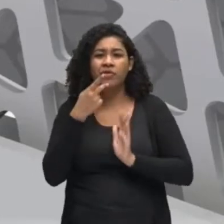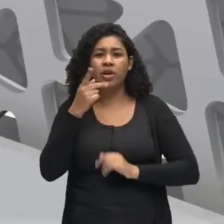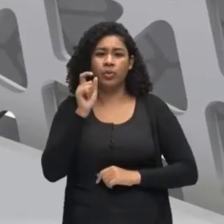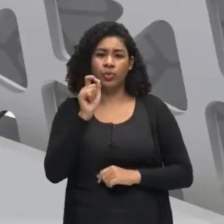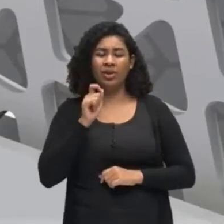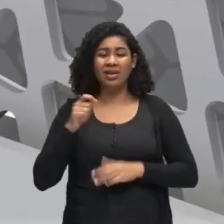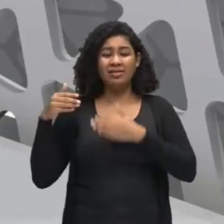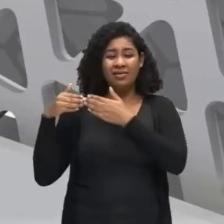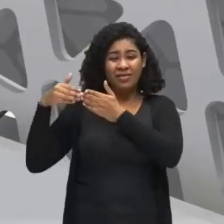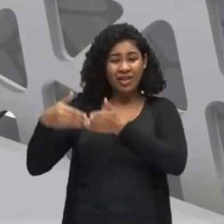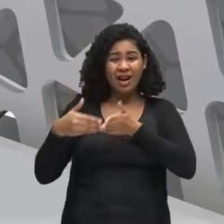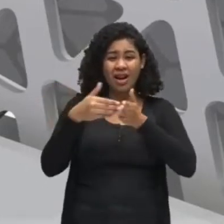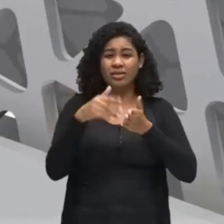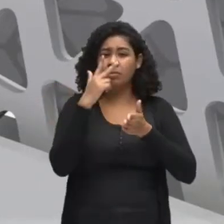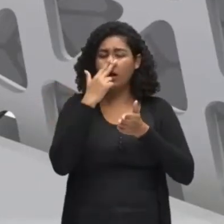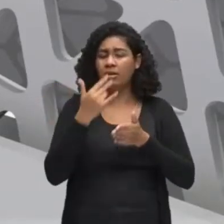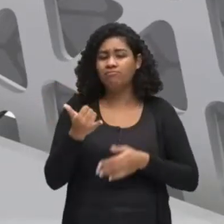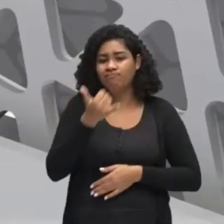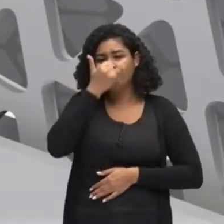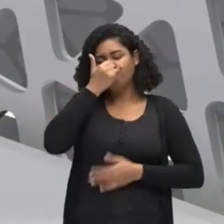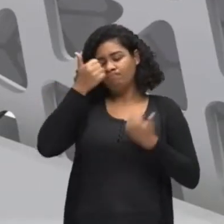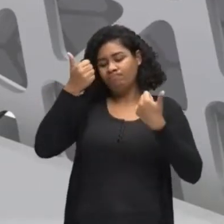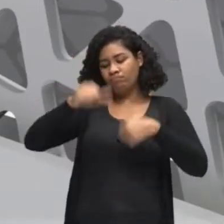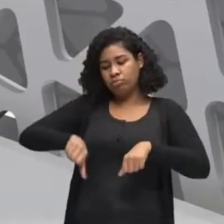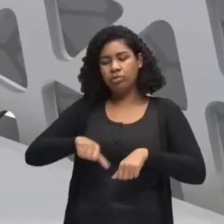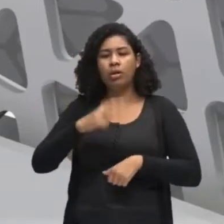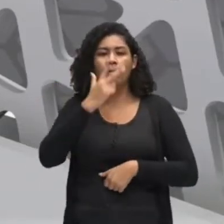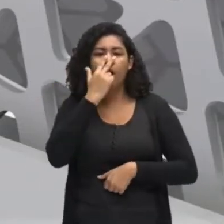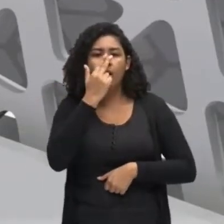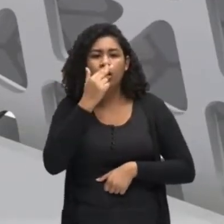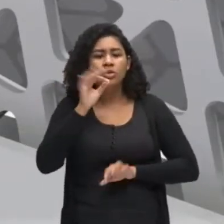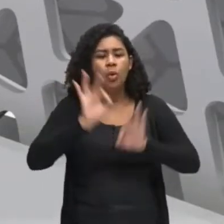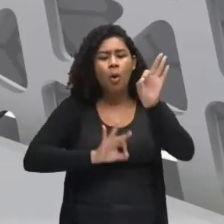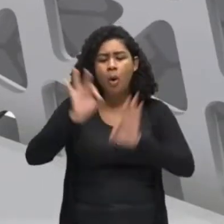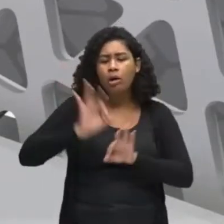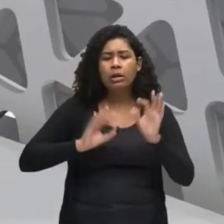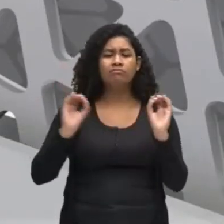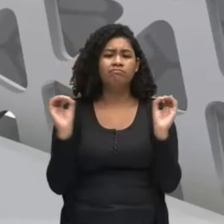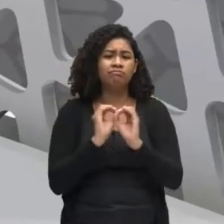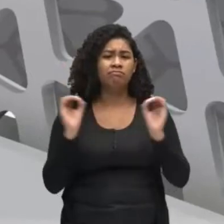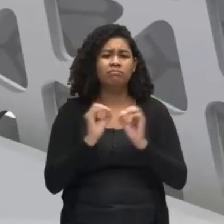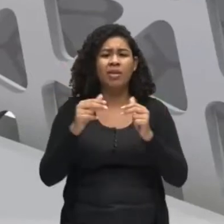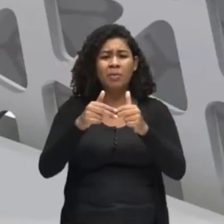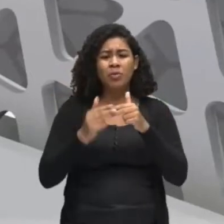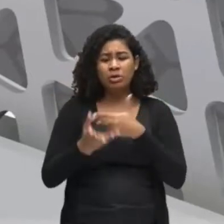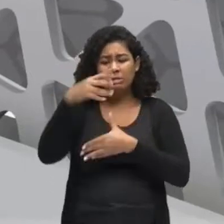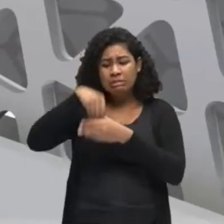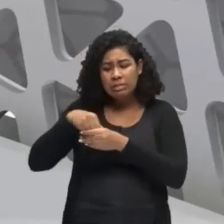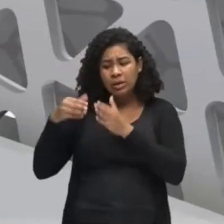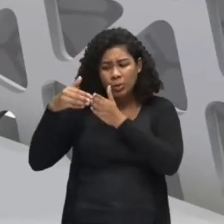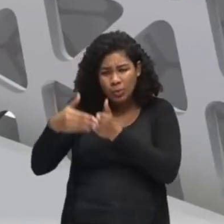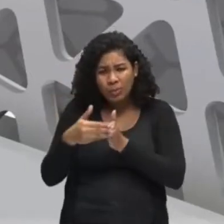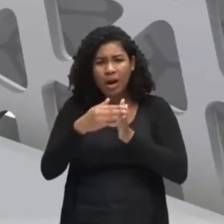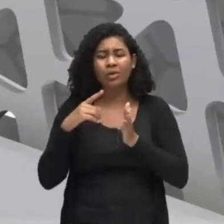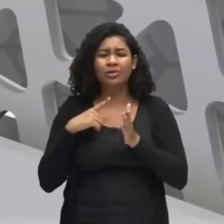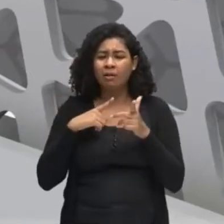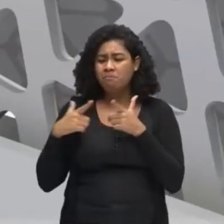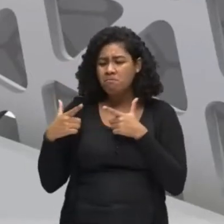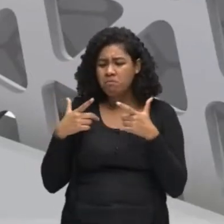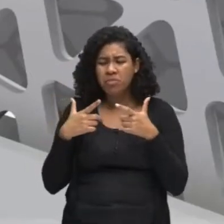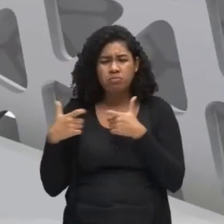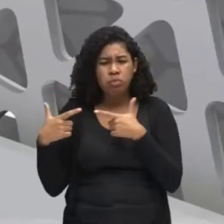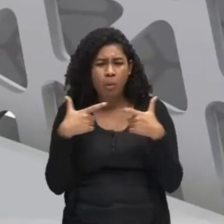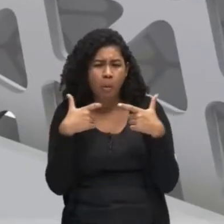desastre, justamente por não ter tido ali uma organização e isso ter gerado conflitos internos entre as pessoas que estavam